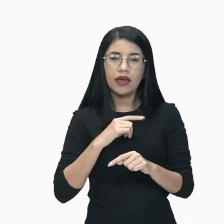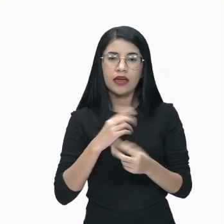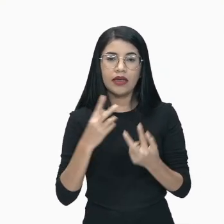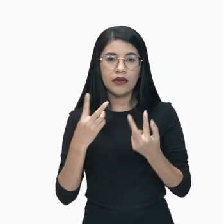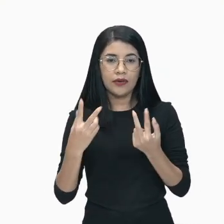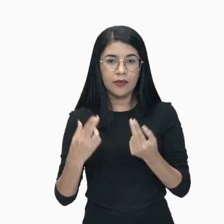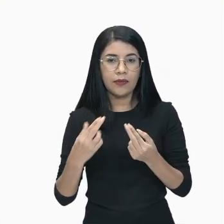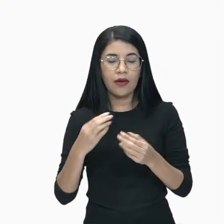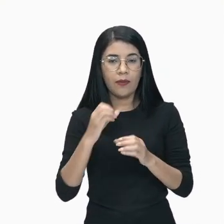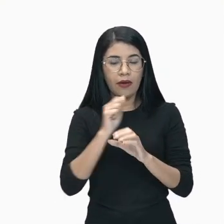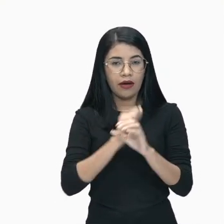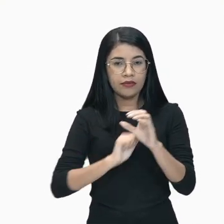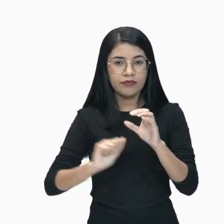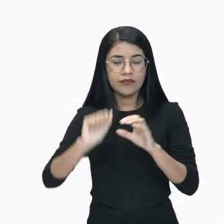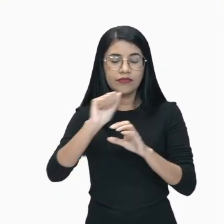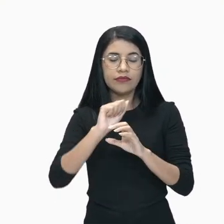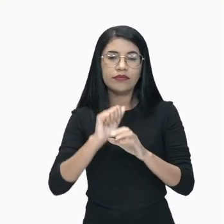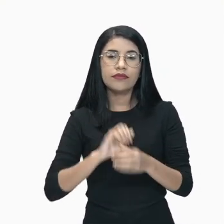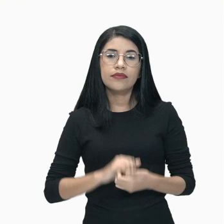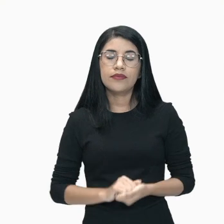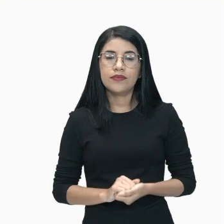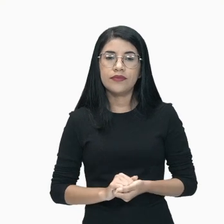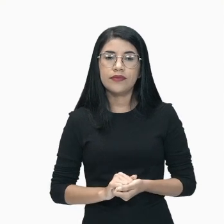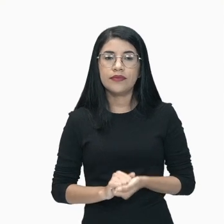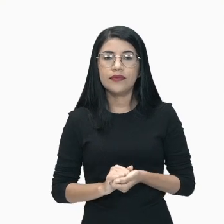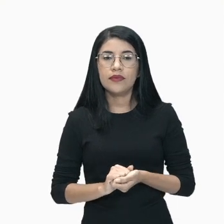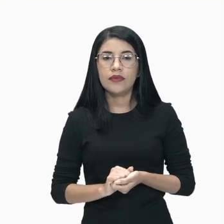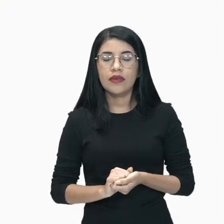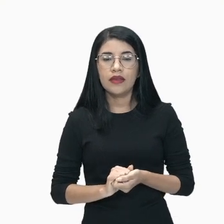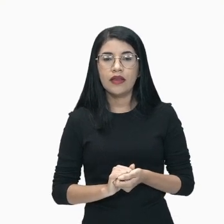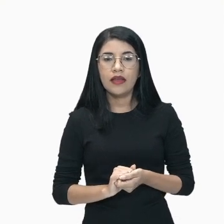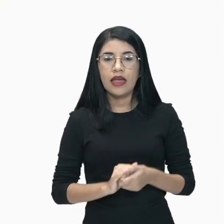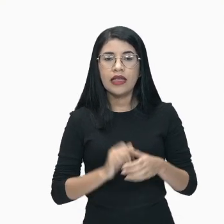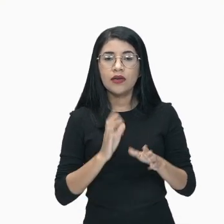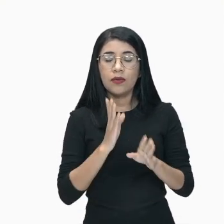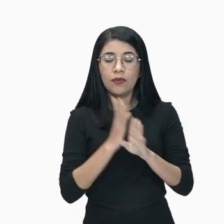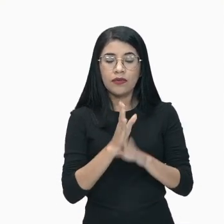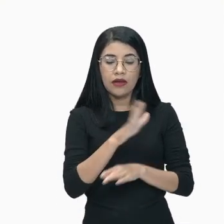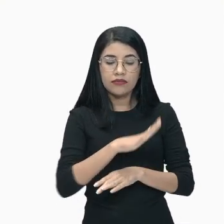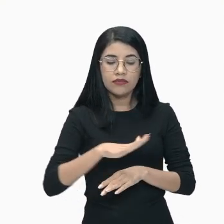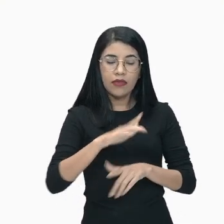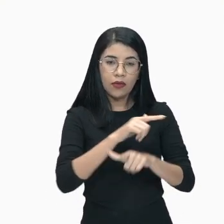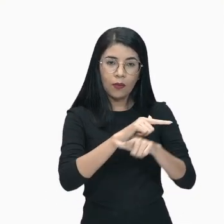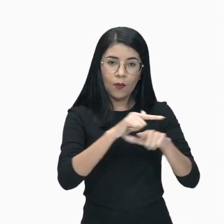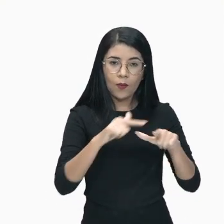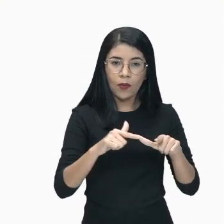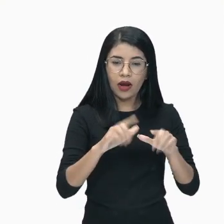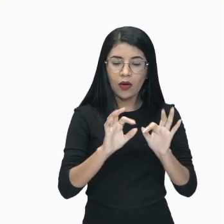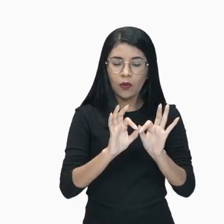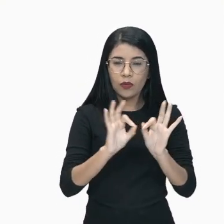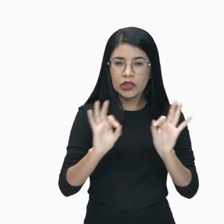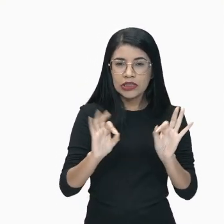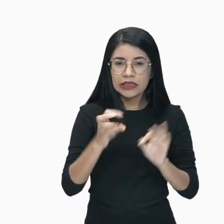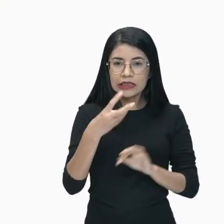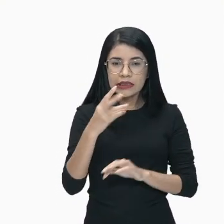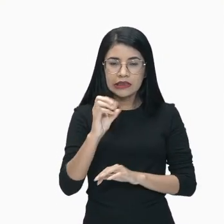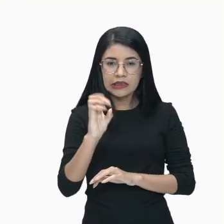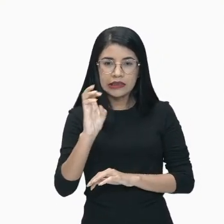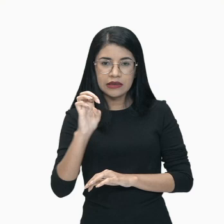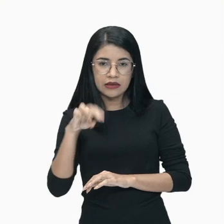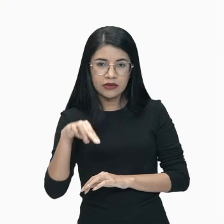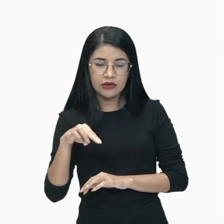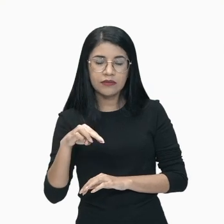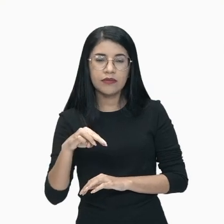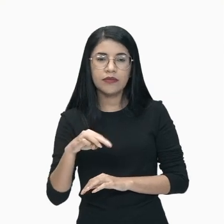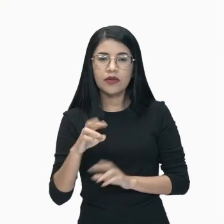vezes 10 a menos 6. São colocados no vácuo com uma distância de 30 centímetros um do outro, considerando o